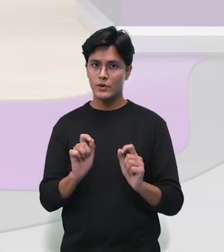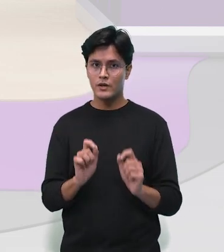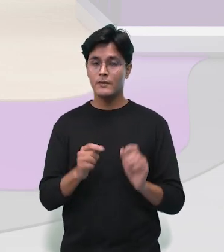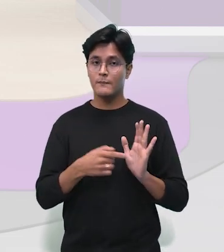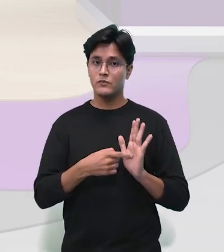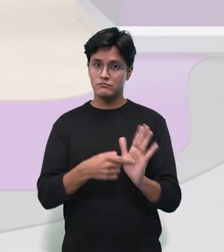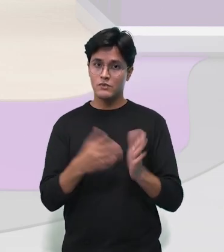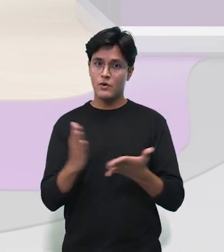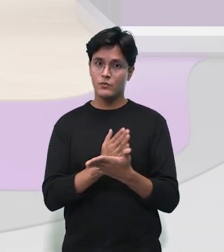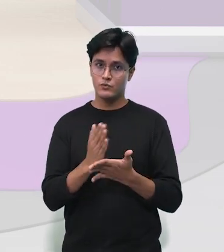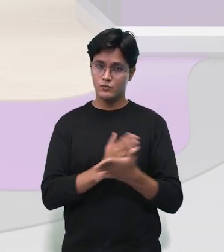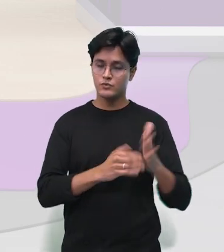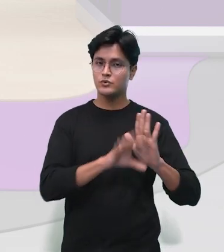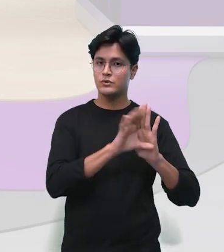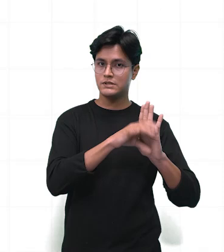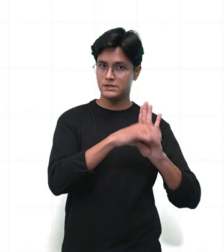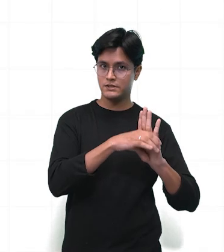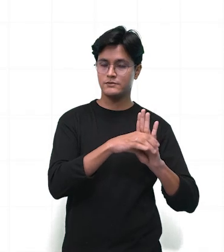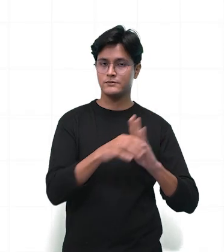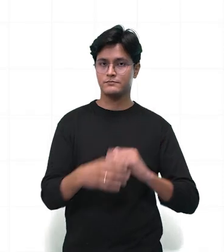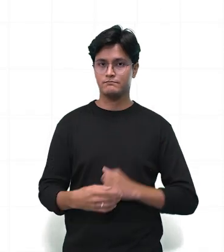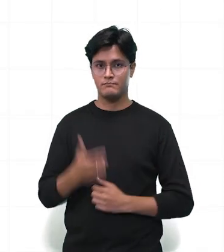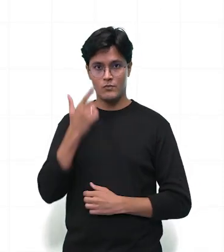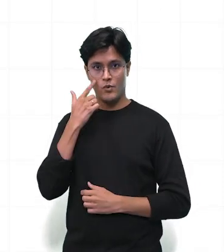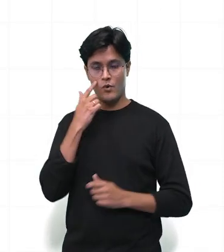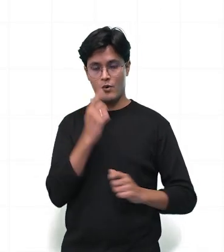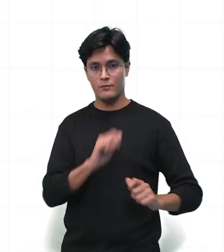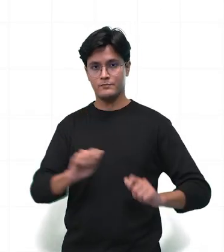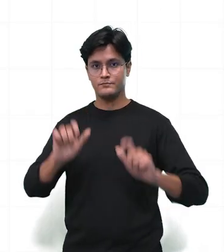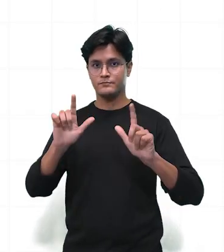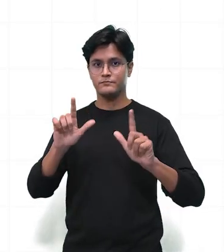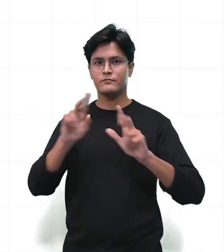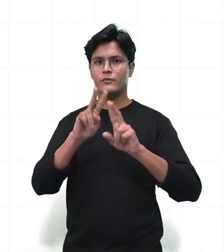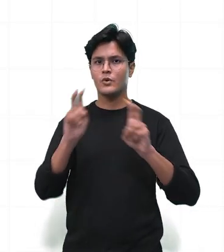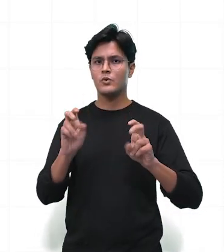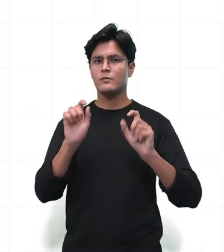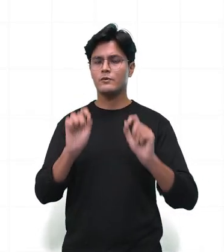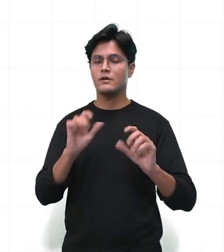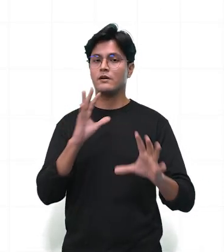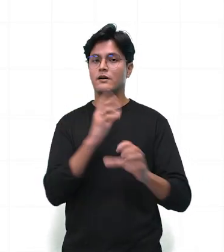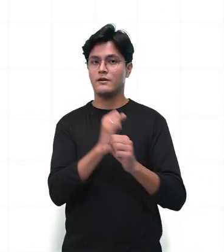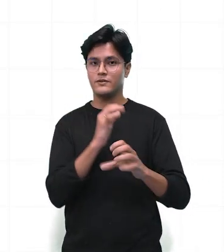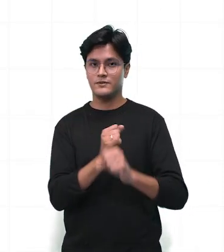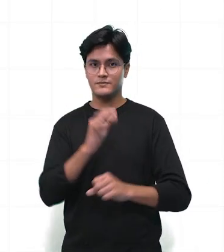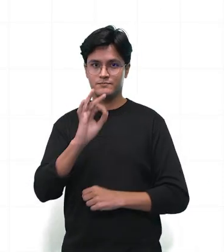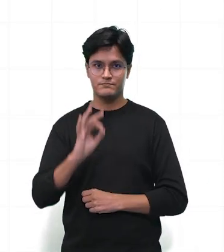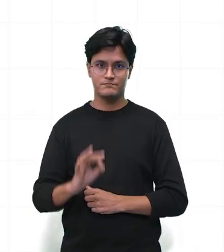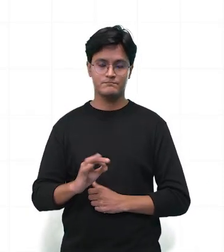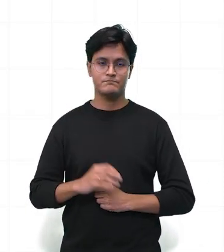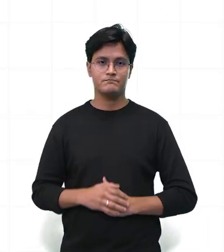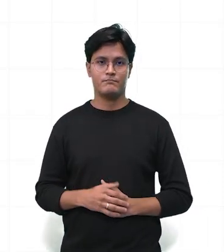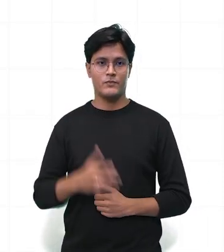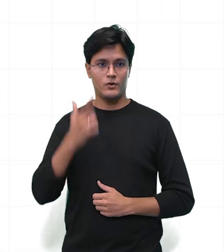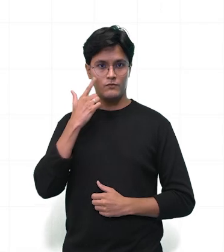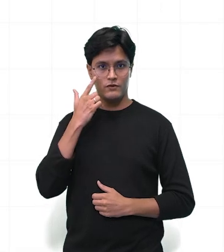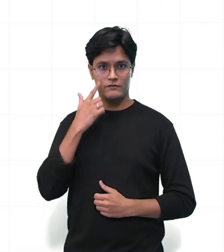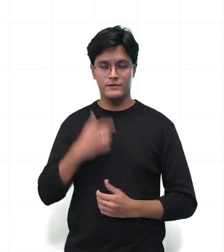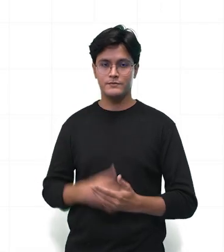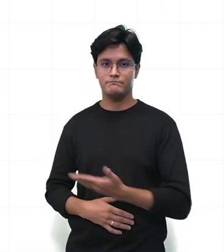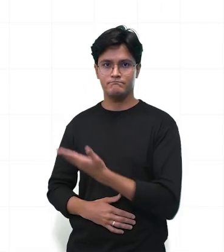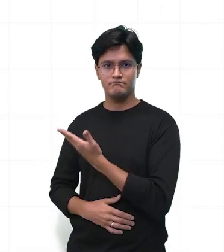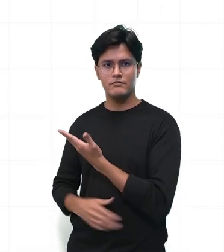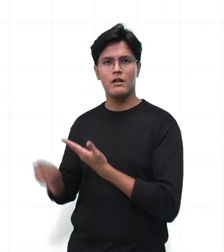conceitos, acompanha comigo na cartela, falando aí sobre o cálculo de porcentagem, tá? Então veja, vamos recordar aqui